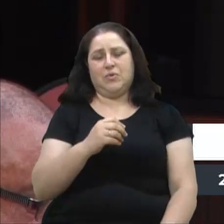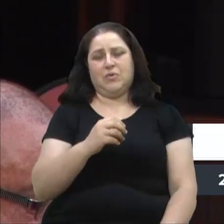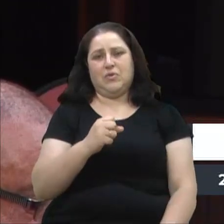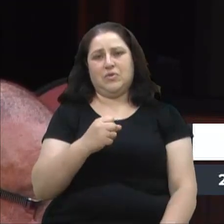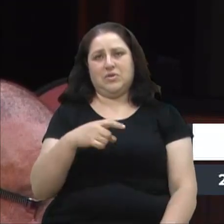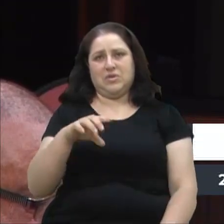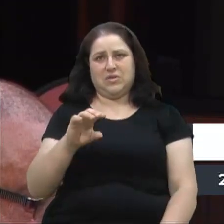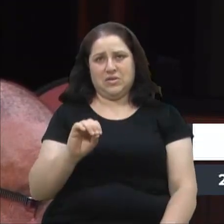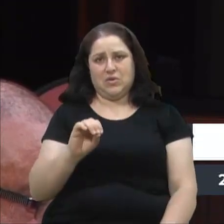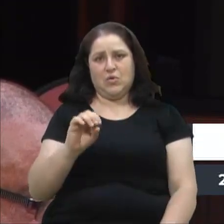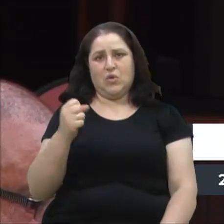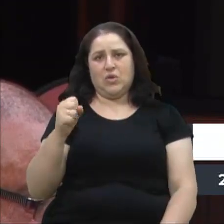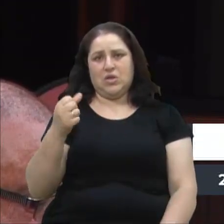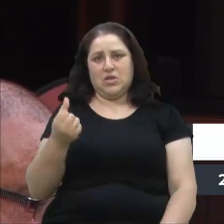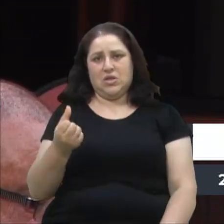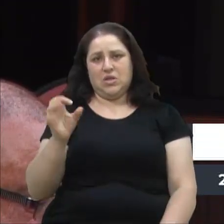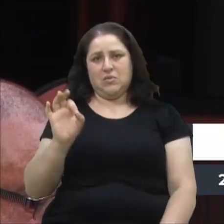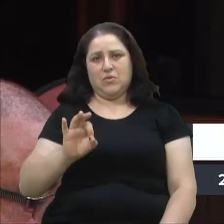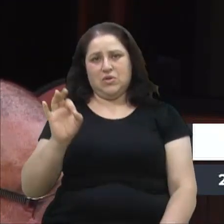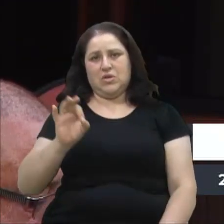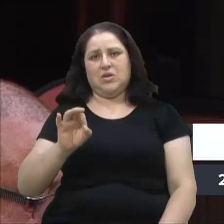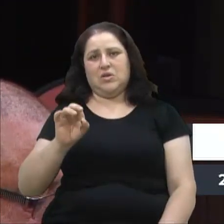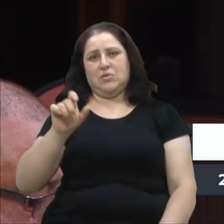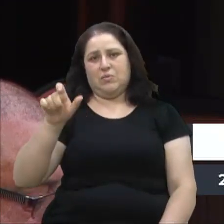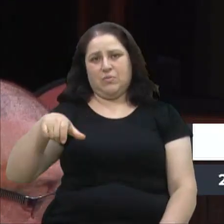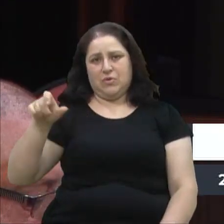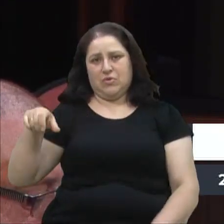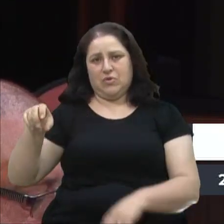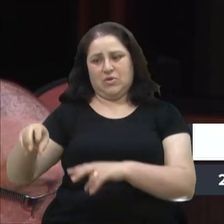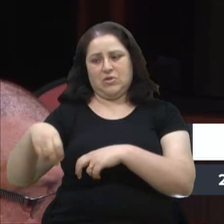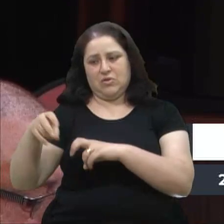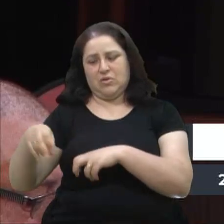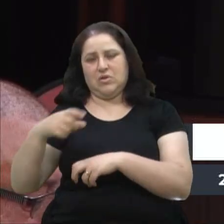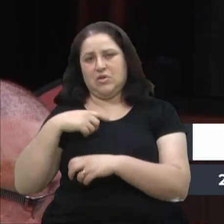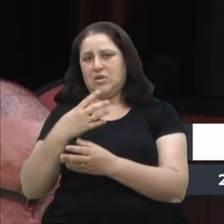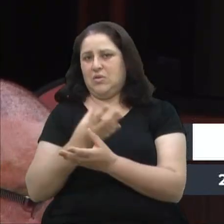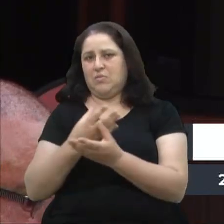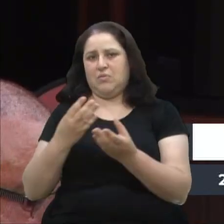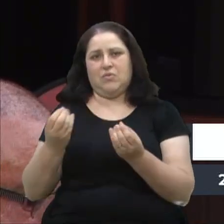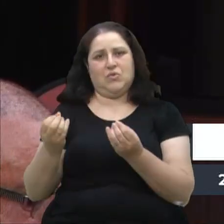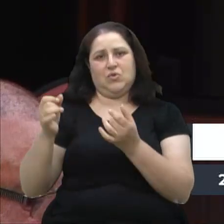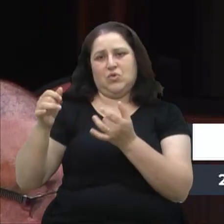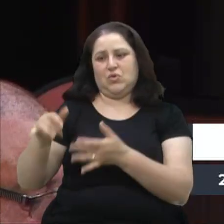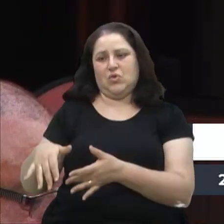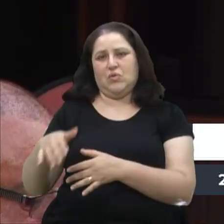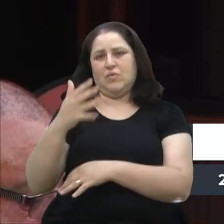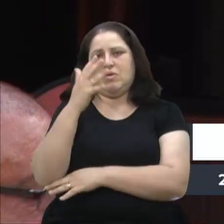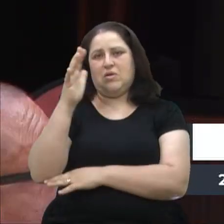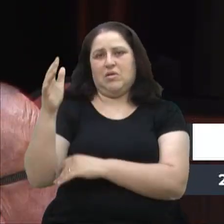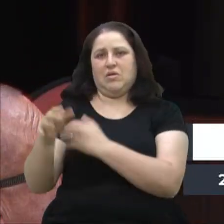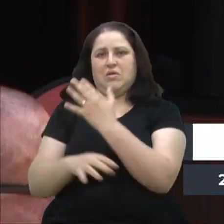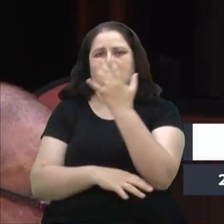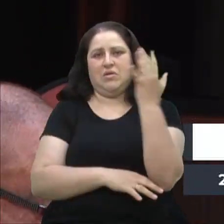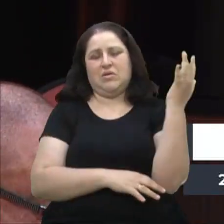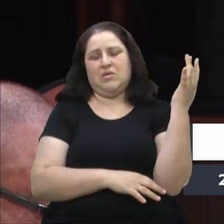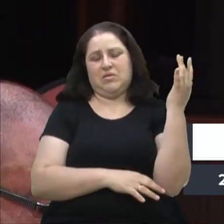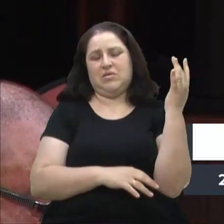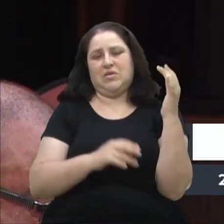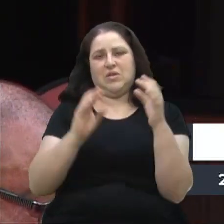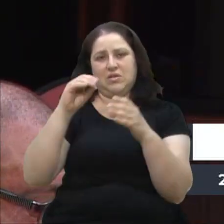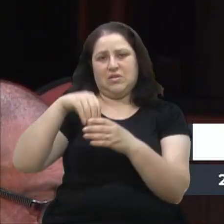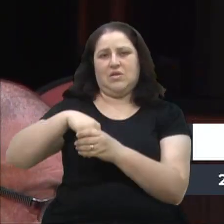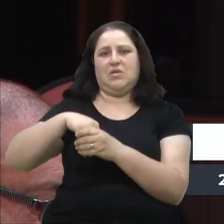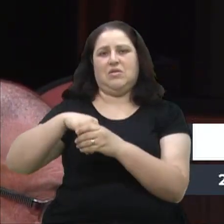86% dos agricultores têm de sobra. O vereador Ricardo mata na sua propriedade, no